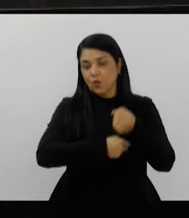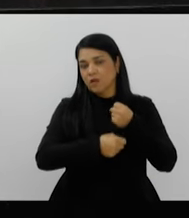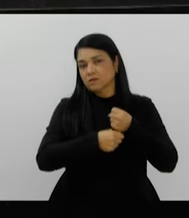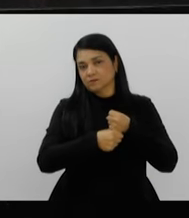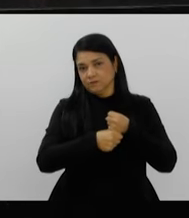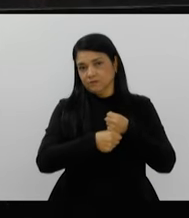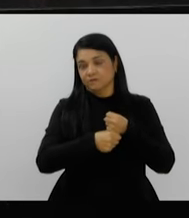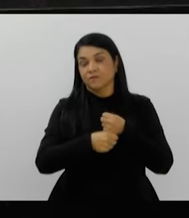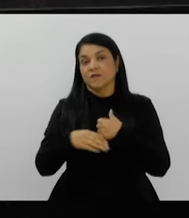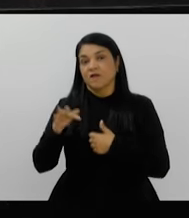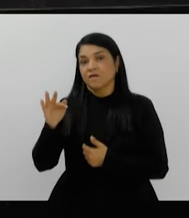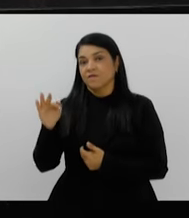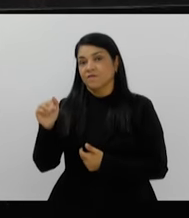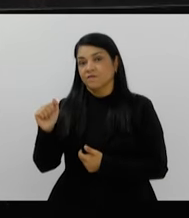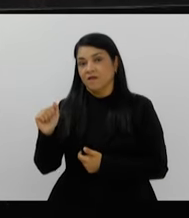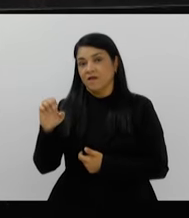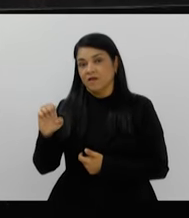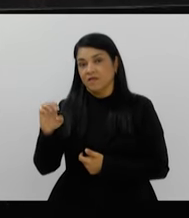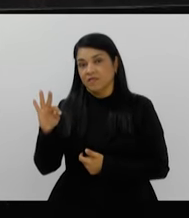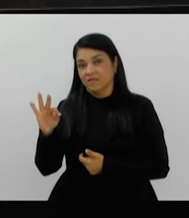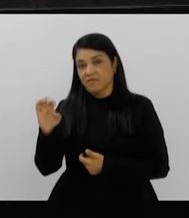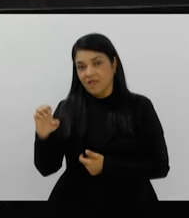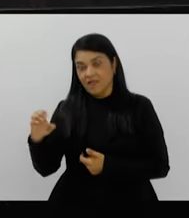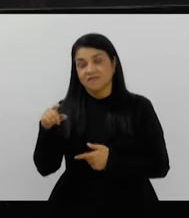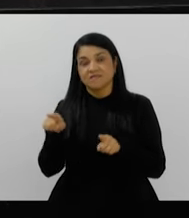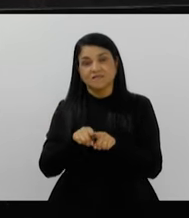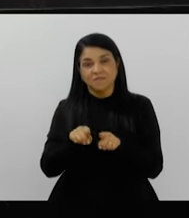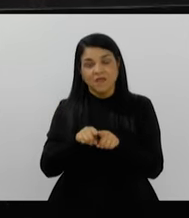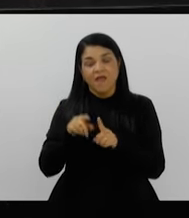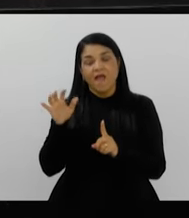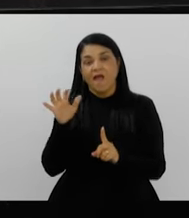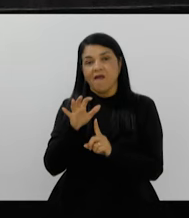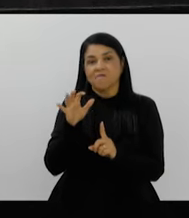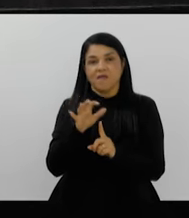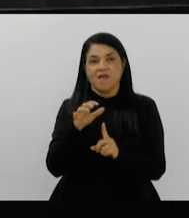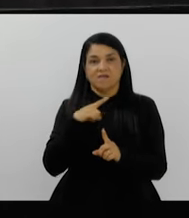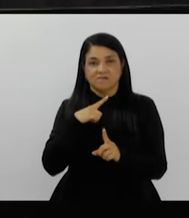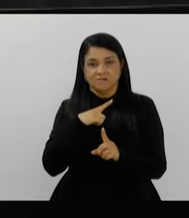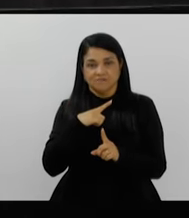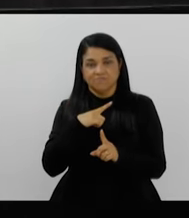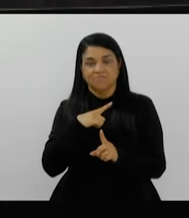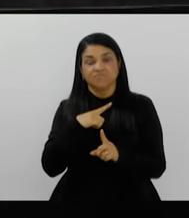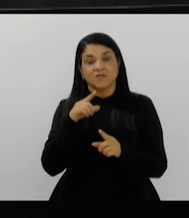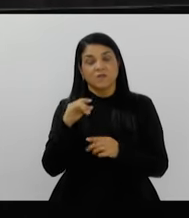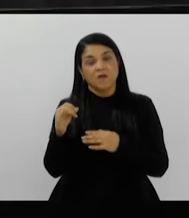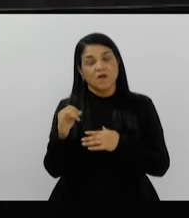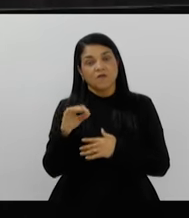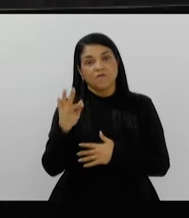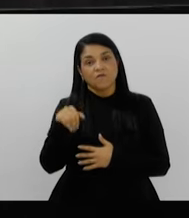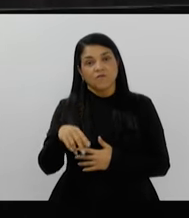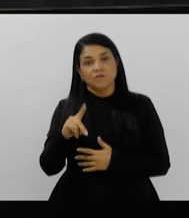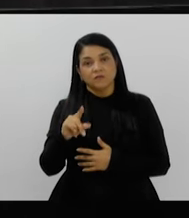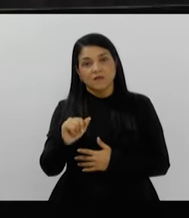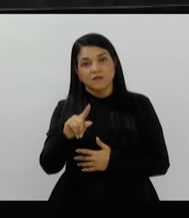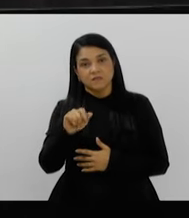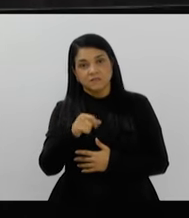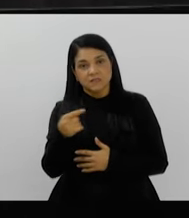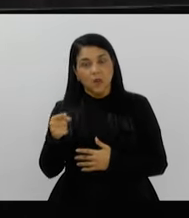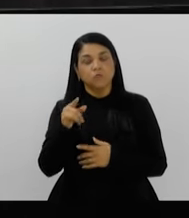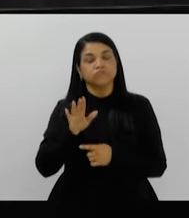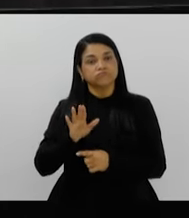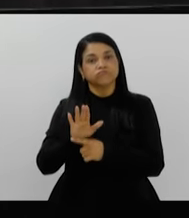a FAETEC está também sob ameaça, porque é uma fundação de amparo à ciência